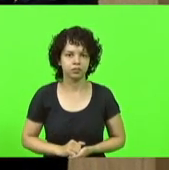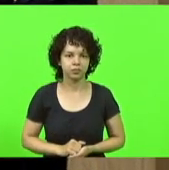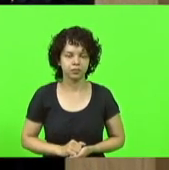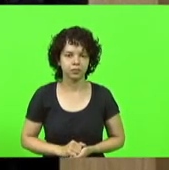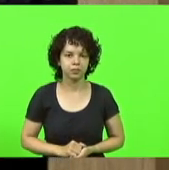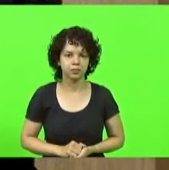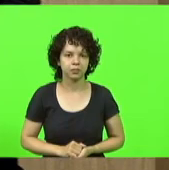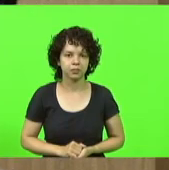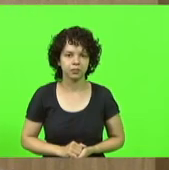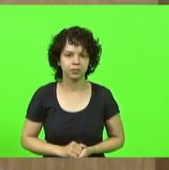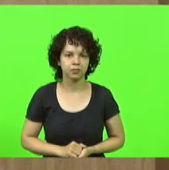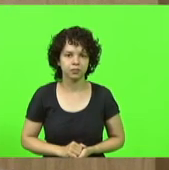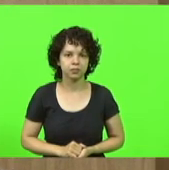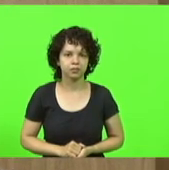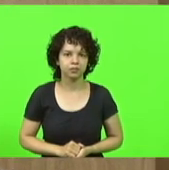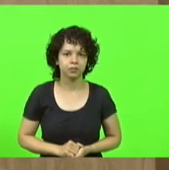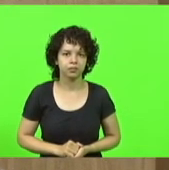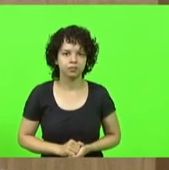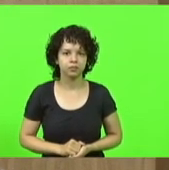Obrigado.